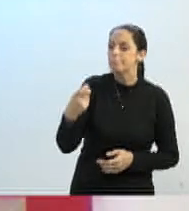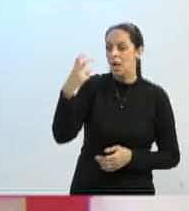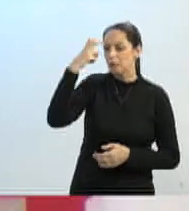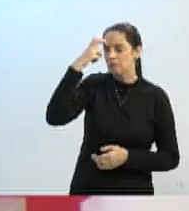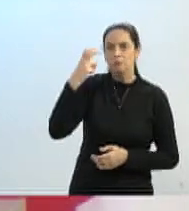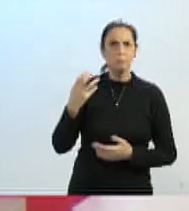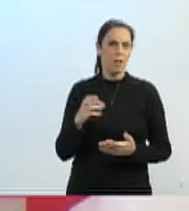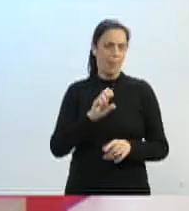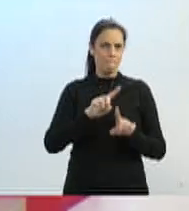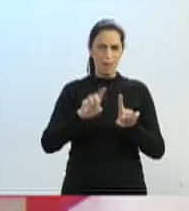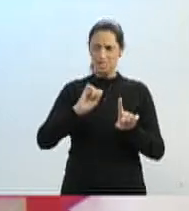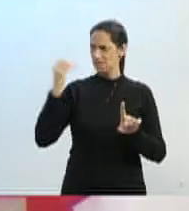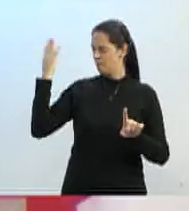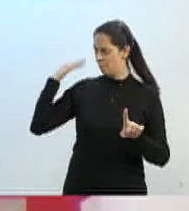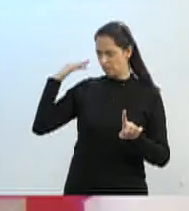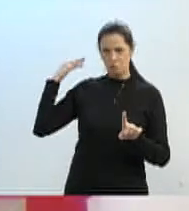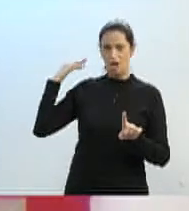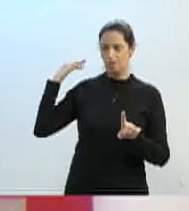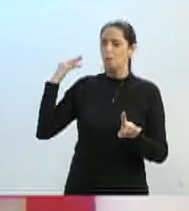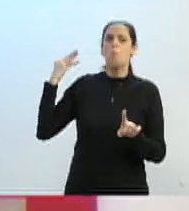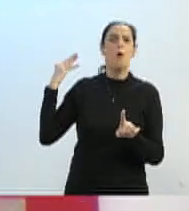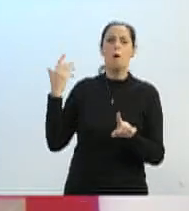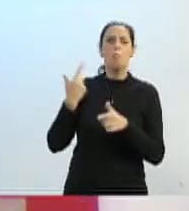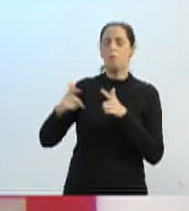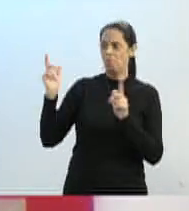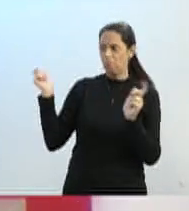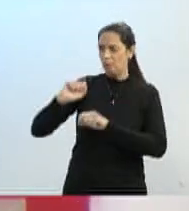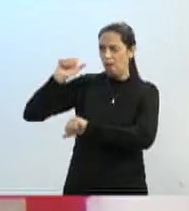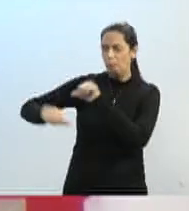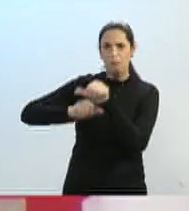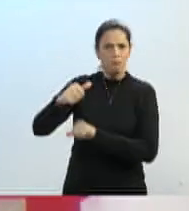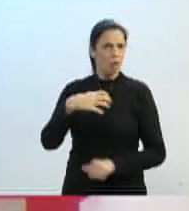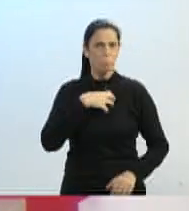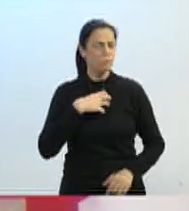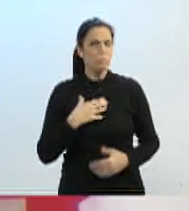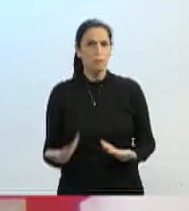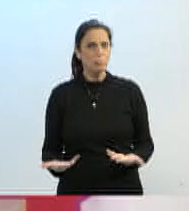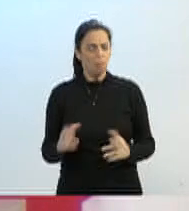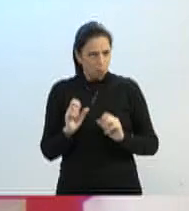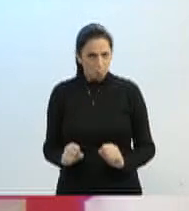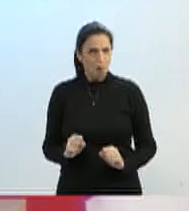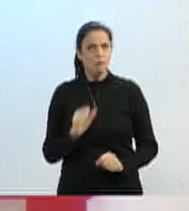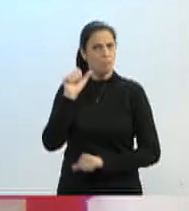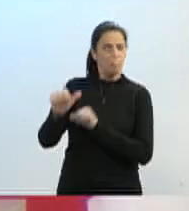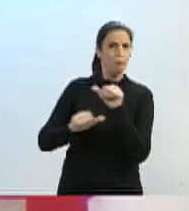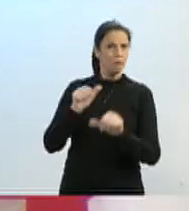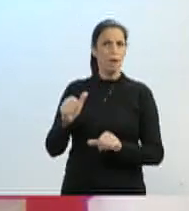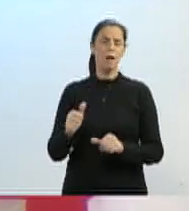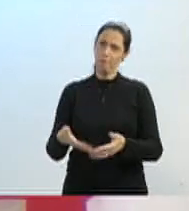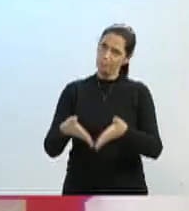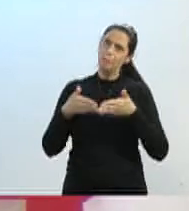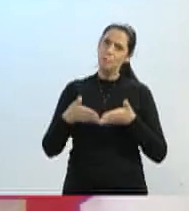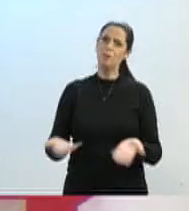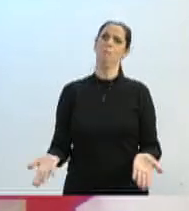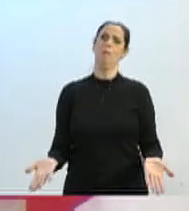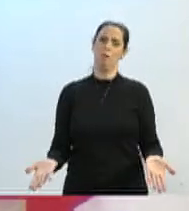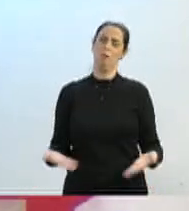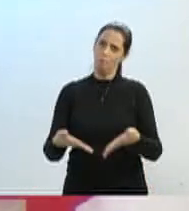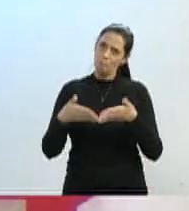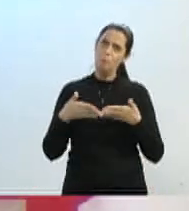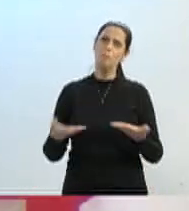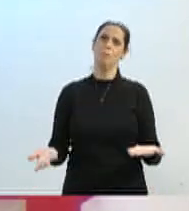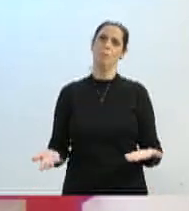verdade, qual é o problema de se mudar uma postura em determinado assunto? Por favor, por